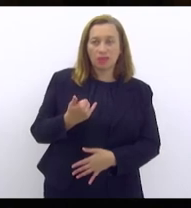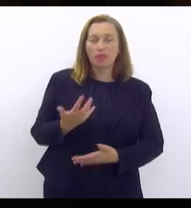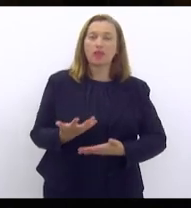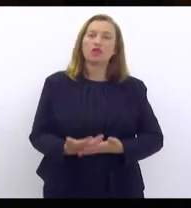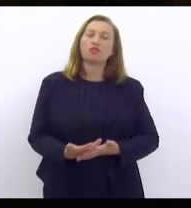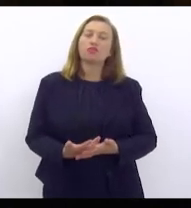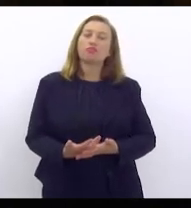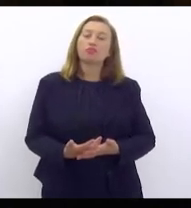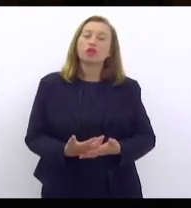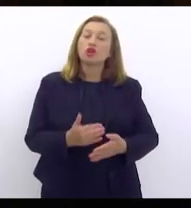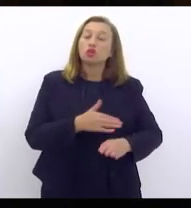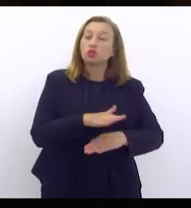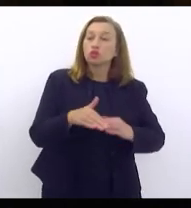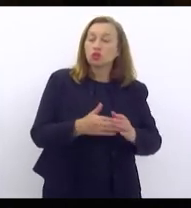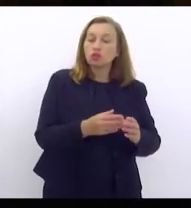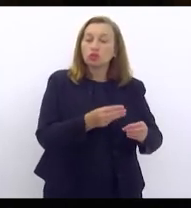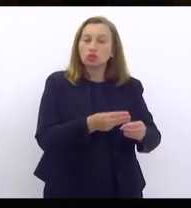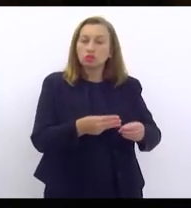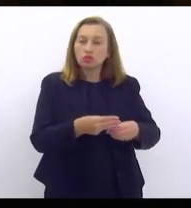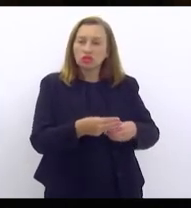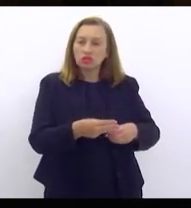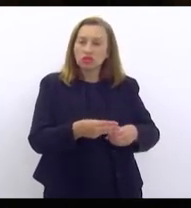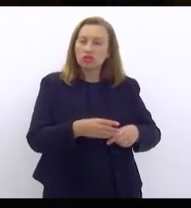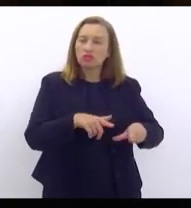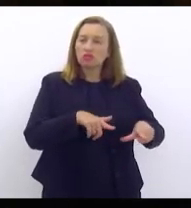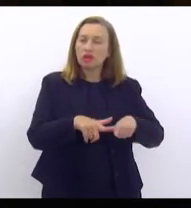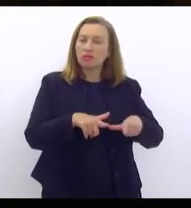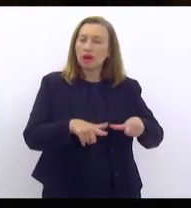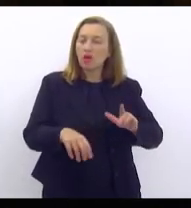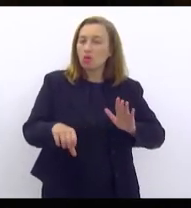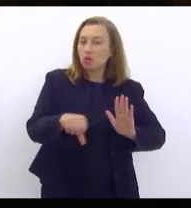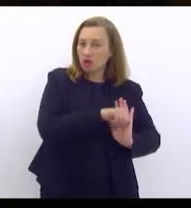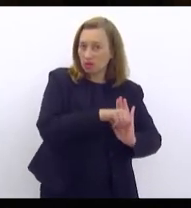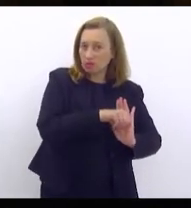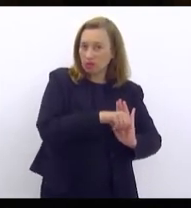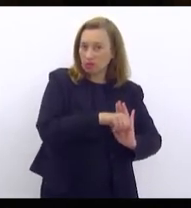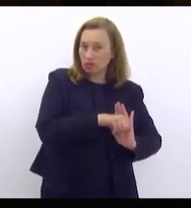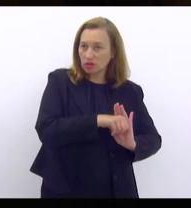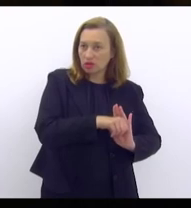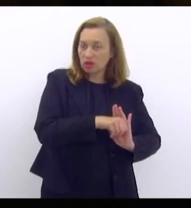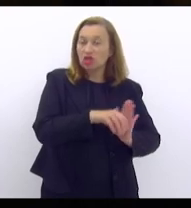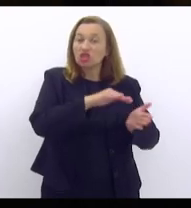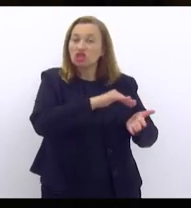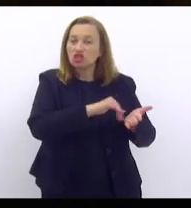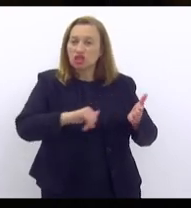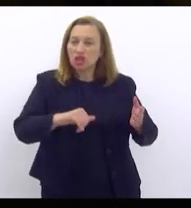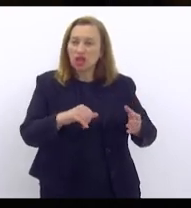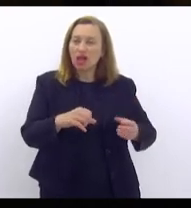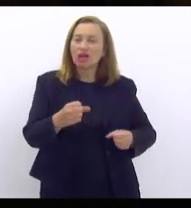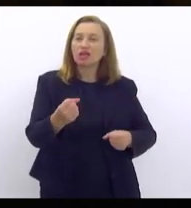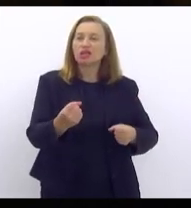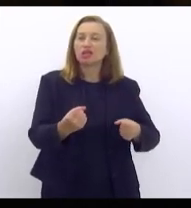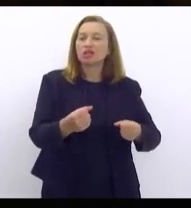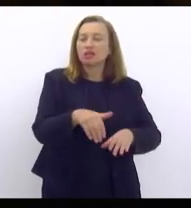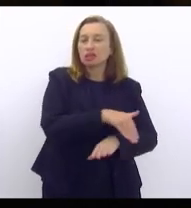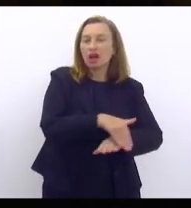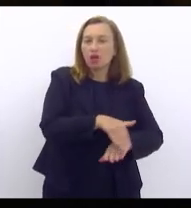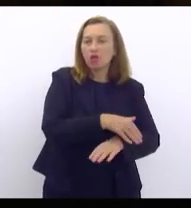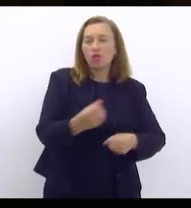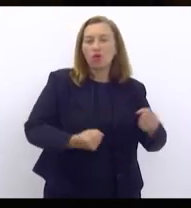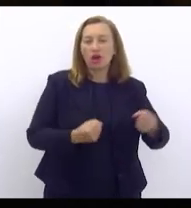essas operações ilegais, visando retirar das ruas os carros dos trabalhadores. E